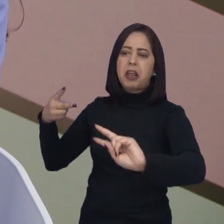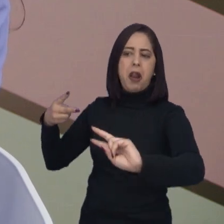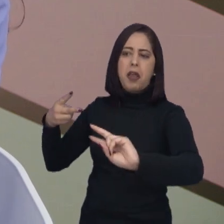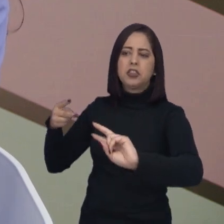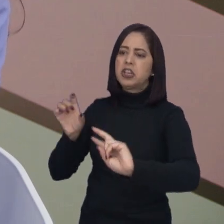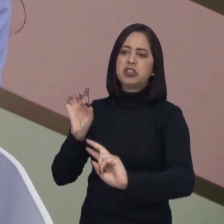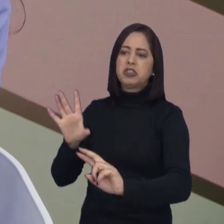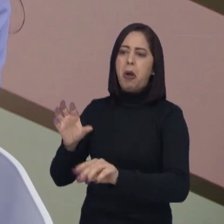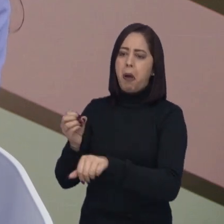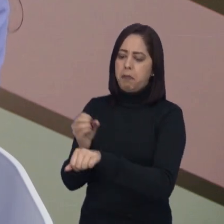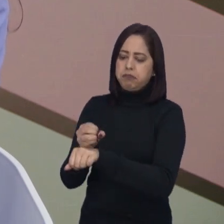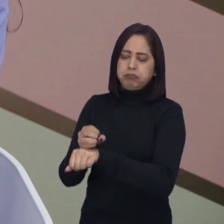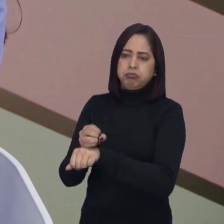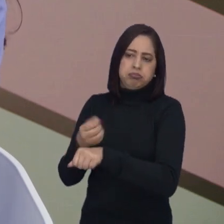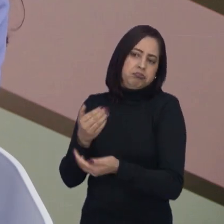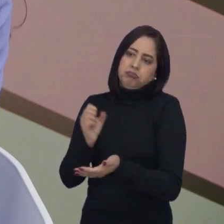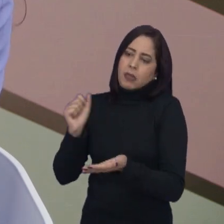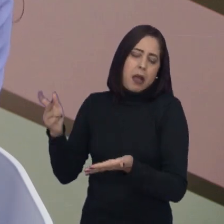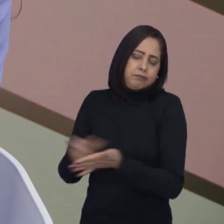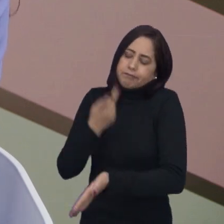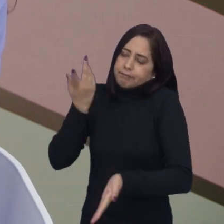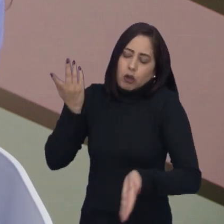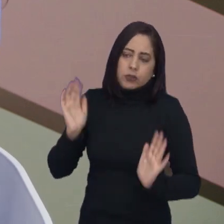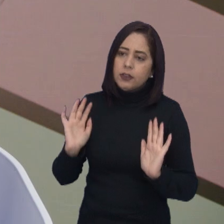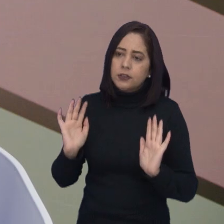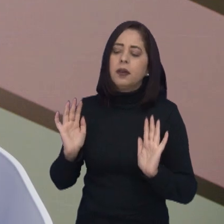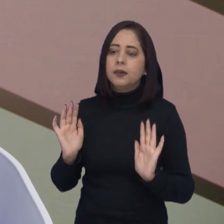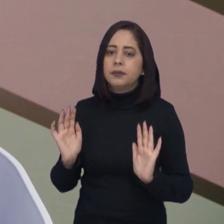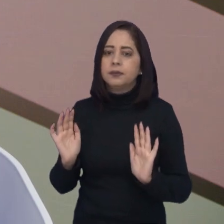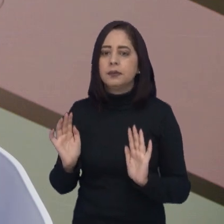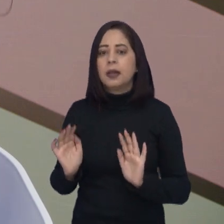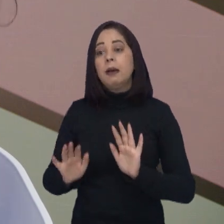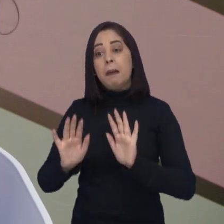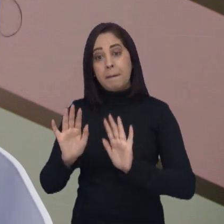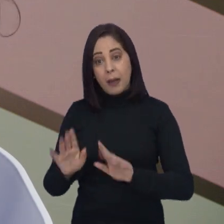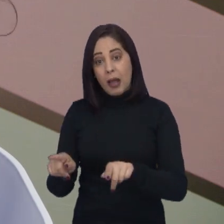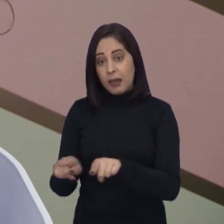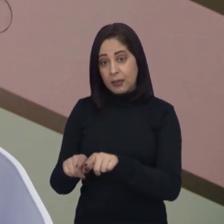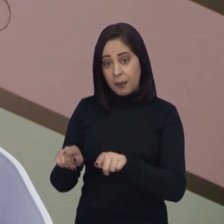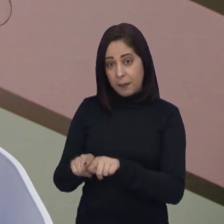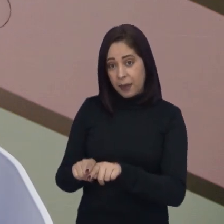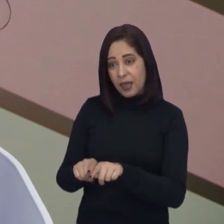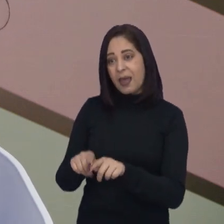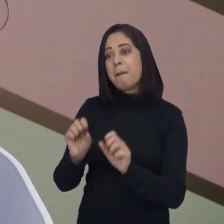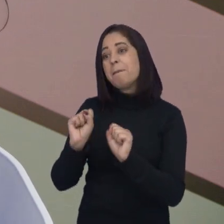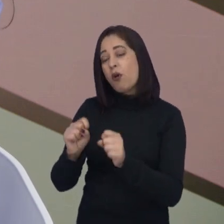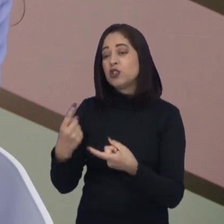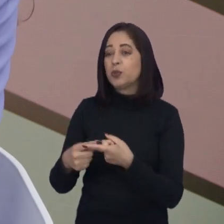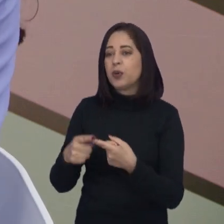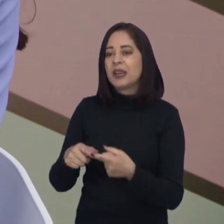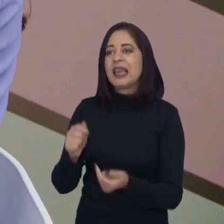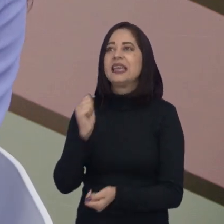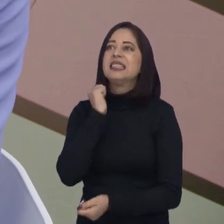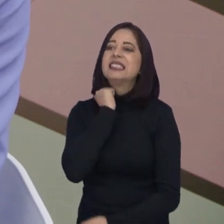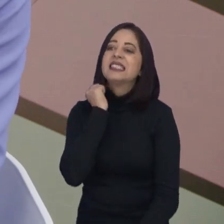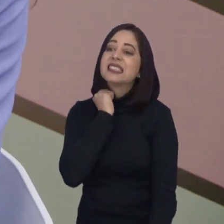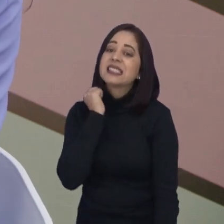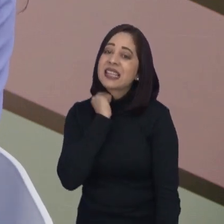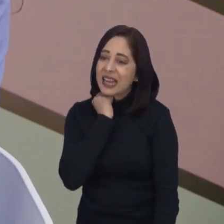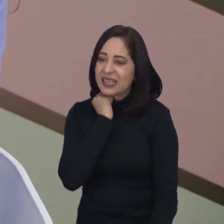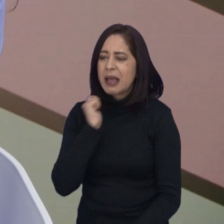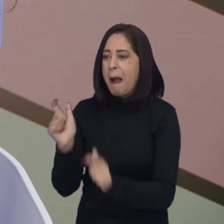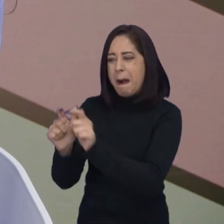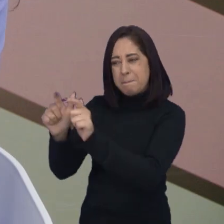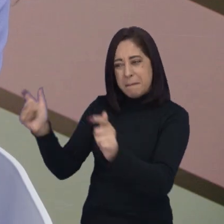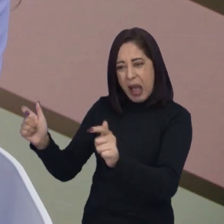histórico familiar positivo. E muitas vezes pode vir de estresse emocional, a maior